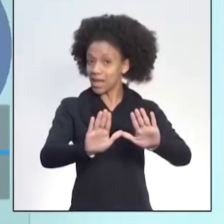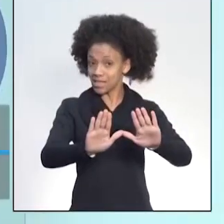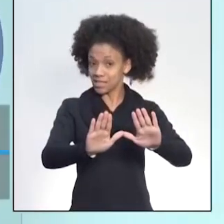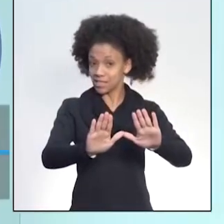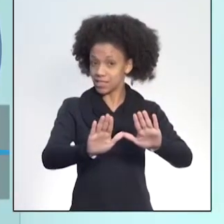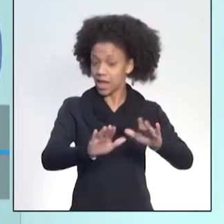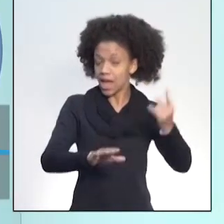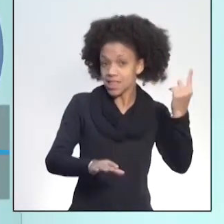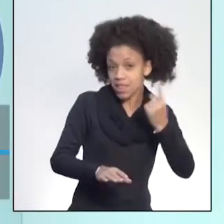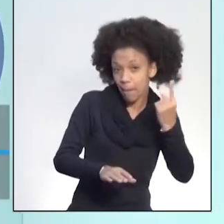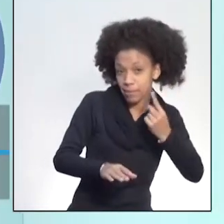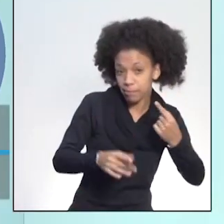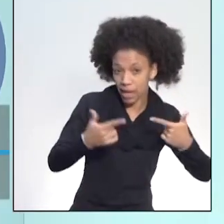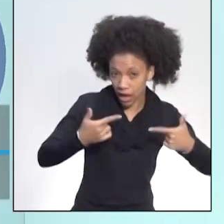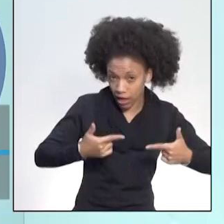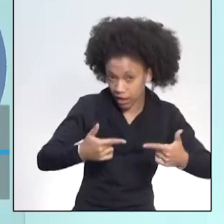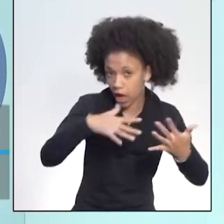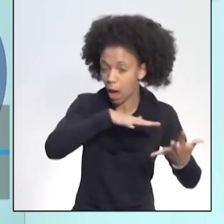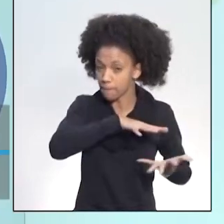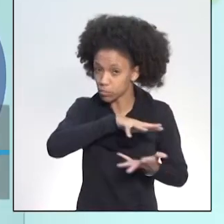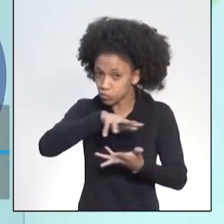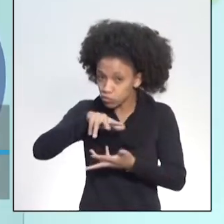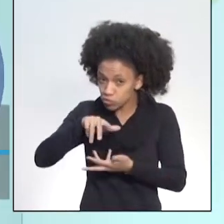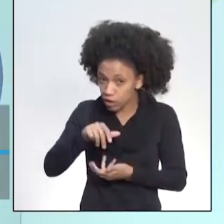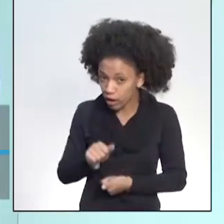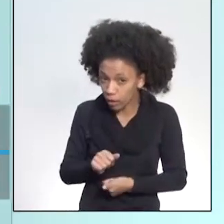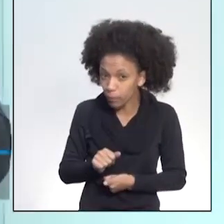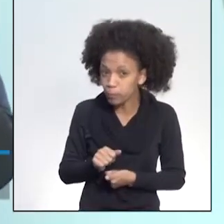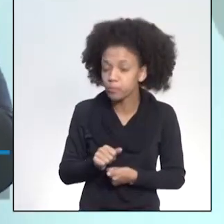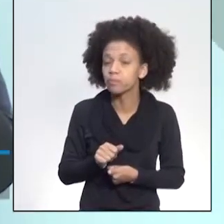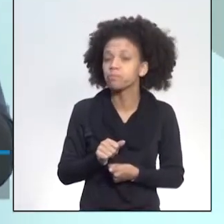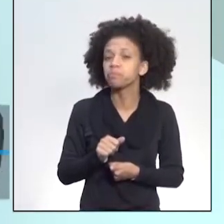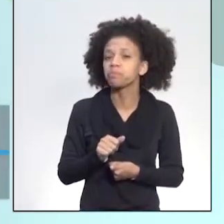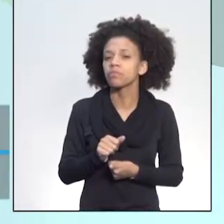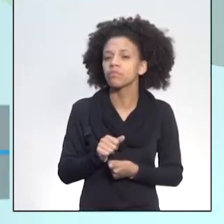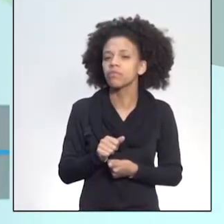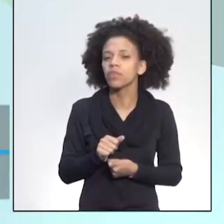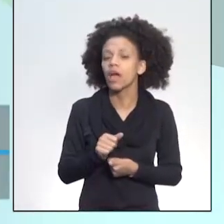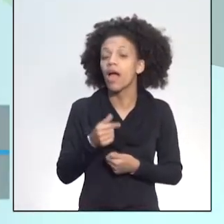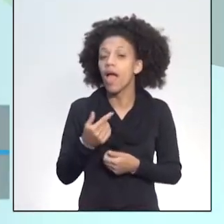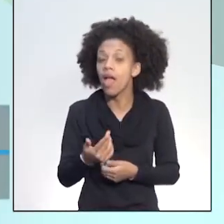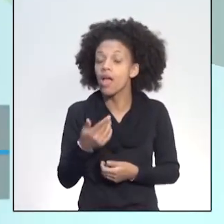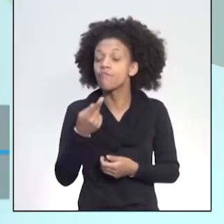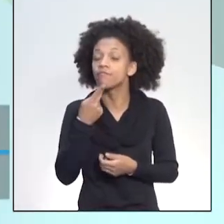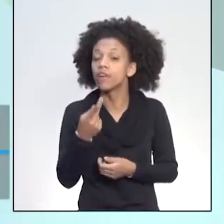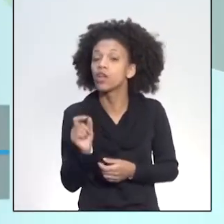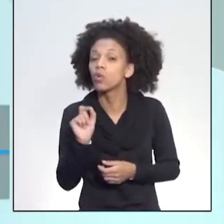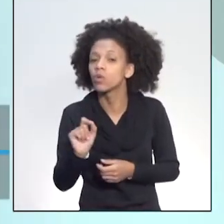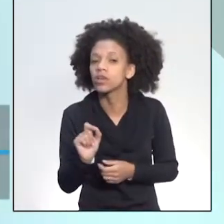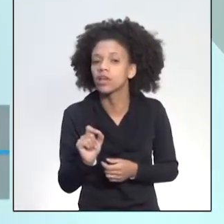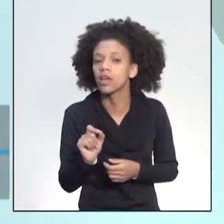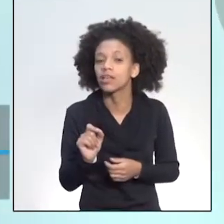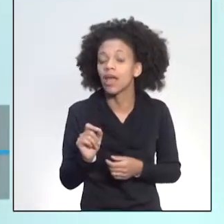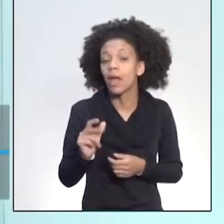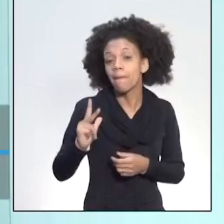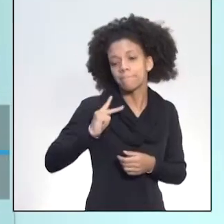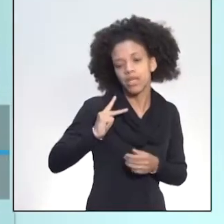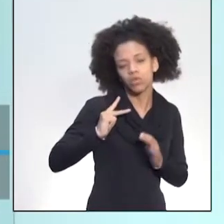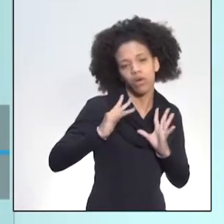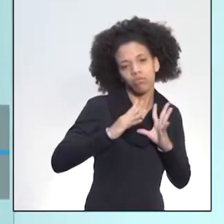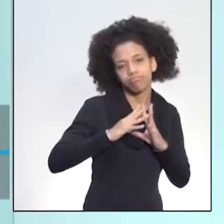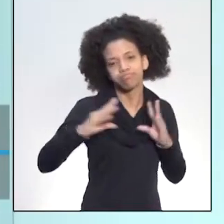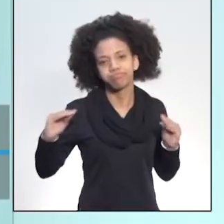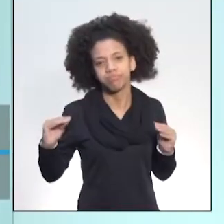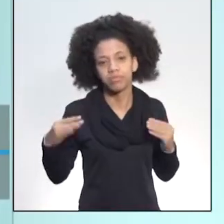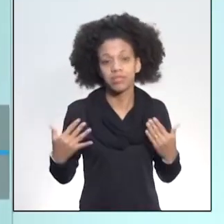na Primeira Guerra Mundial, nós dizemos que a guerra ela se tornou mais impessoal. Por